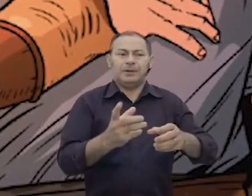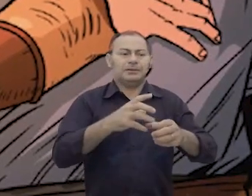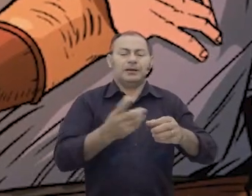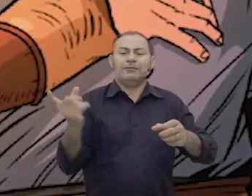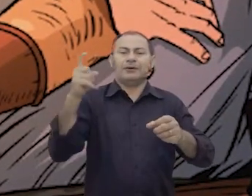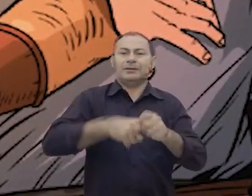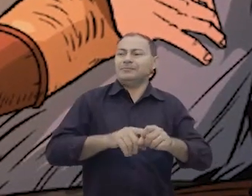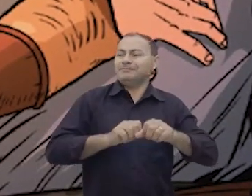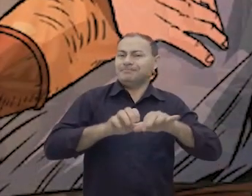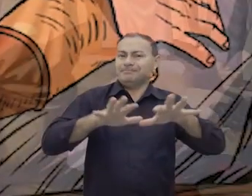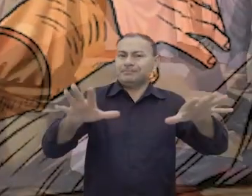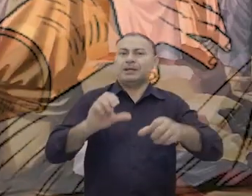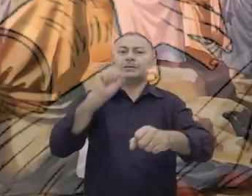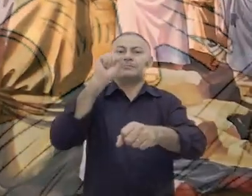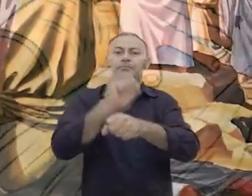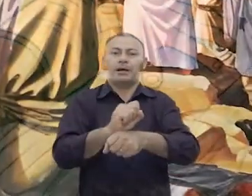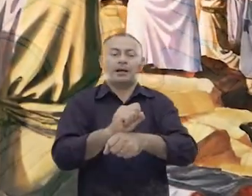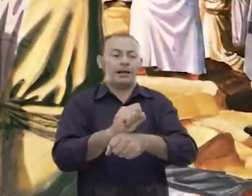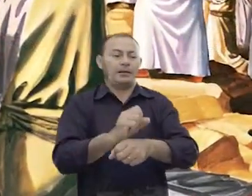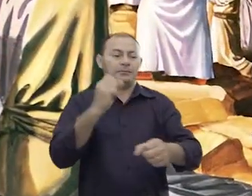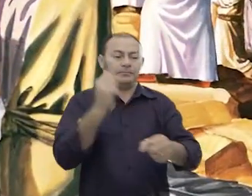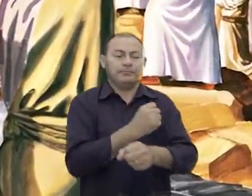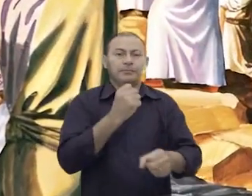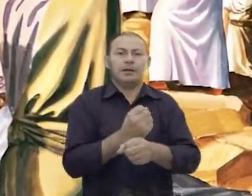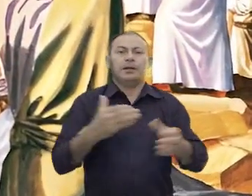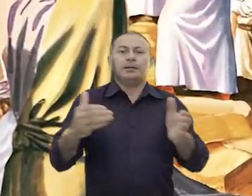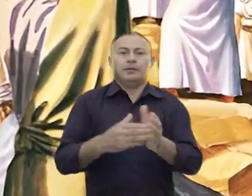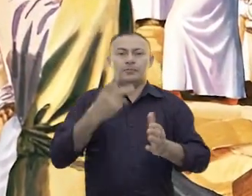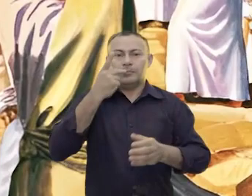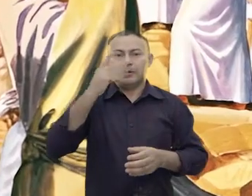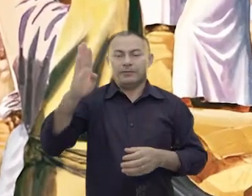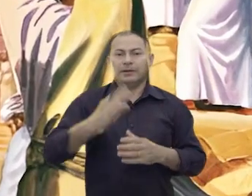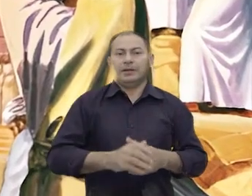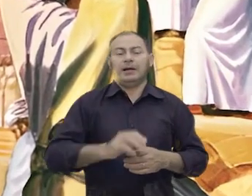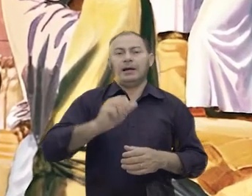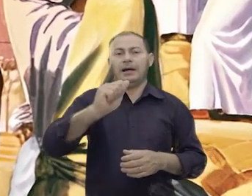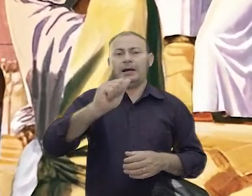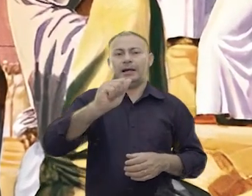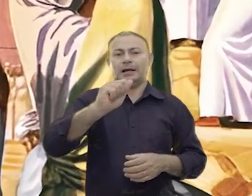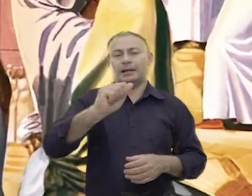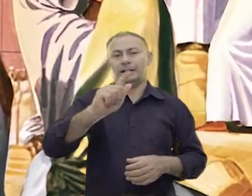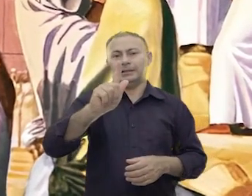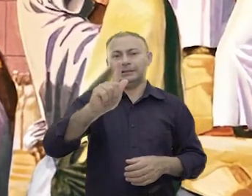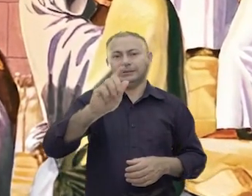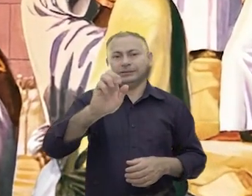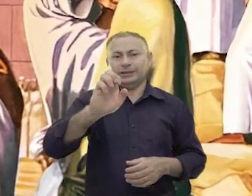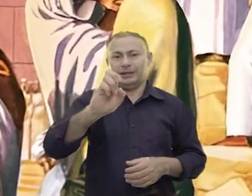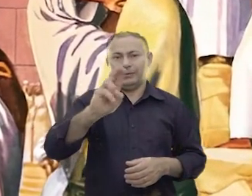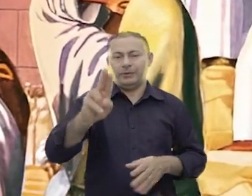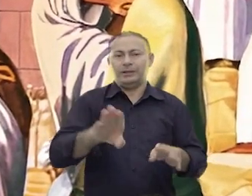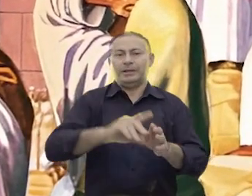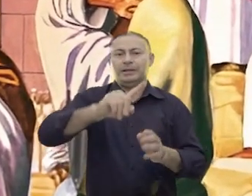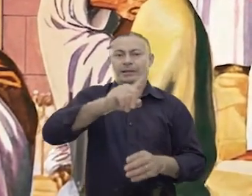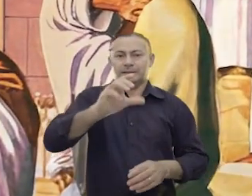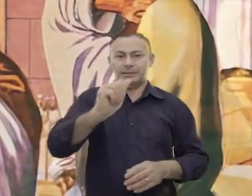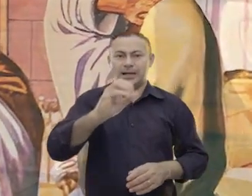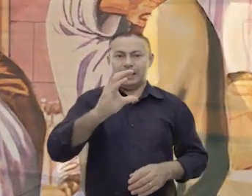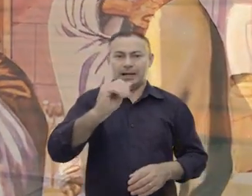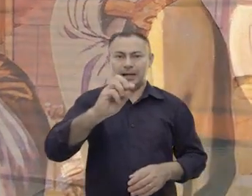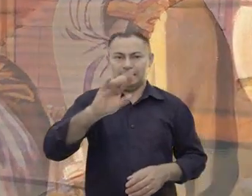dispersou aqueles que estavam voltando. Eles pararam a reconstrução até que os profetas Ageu e Zacarias entraram em